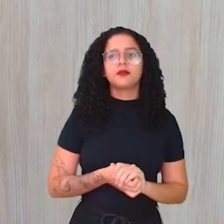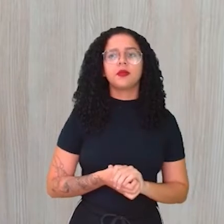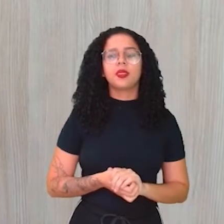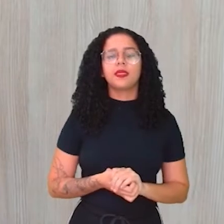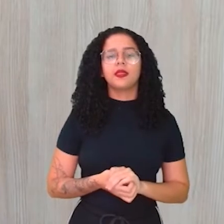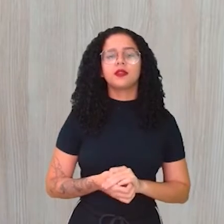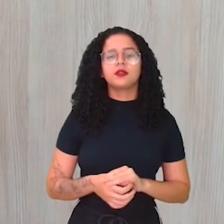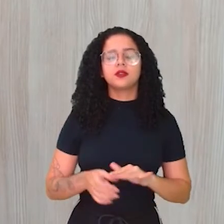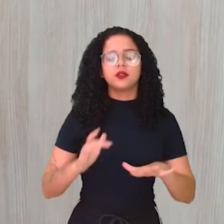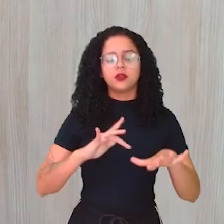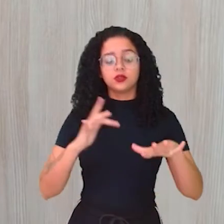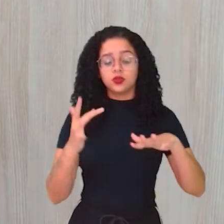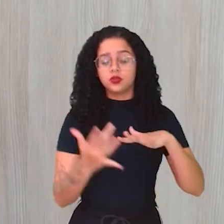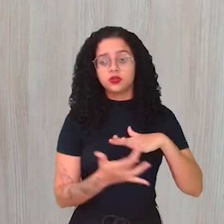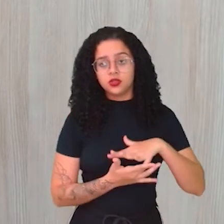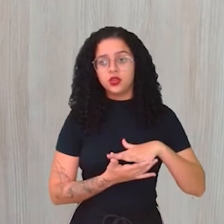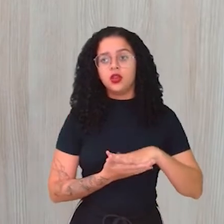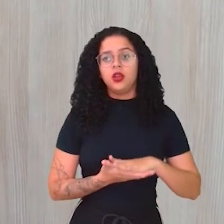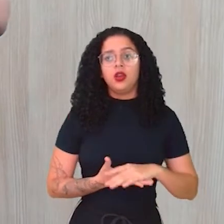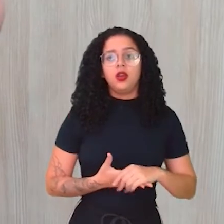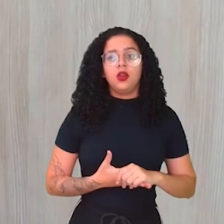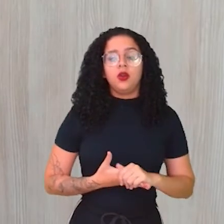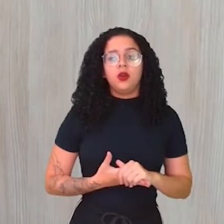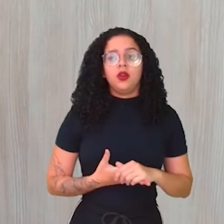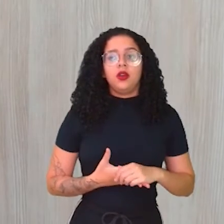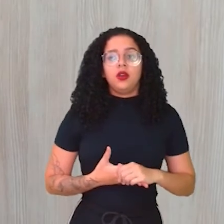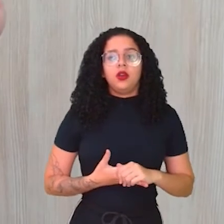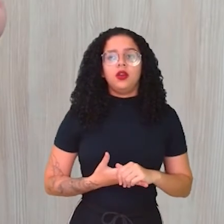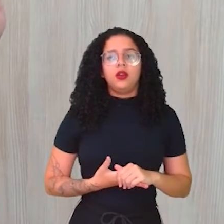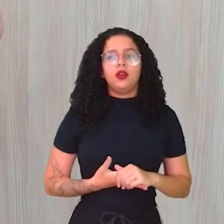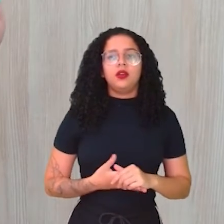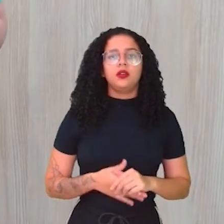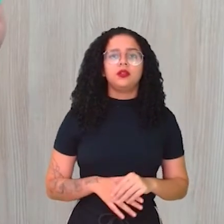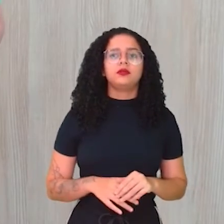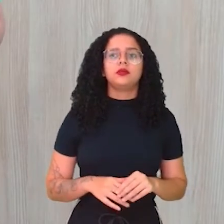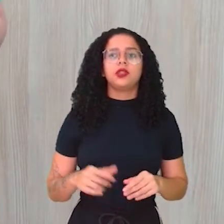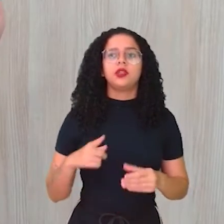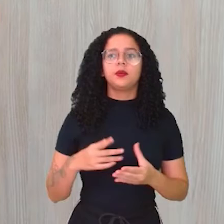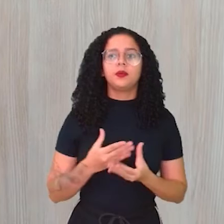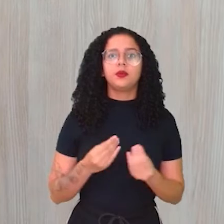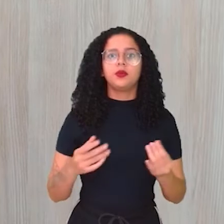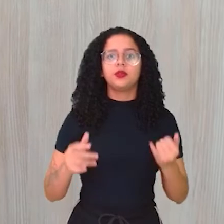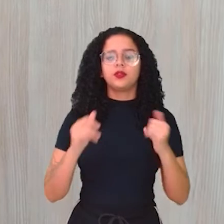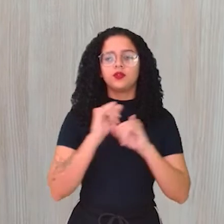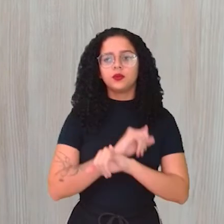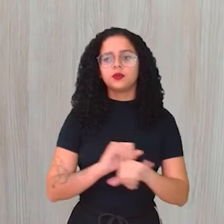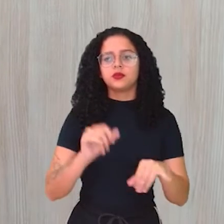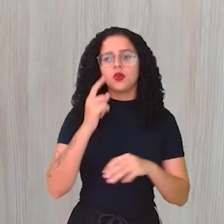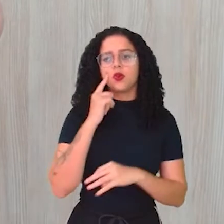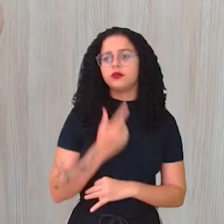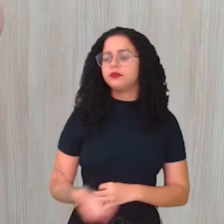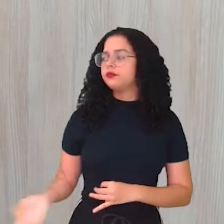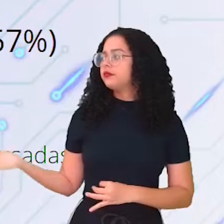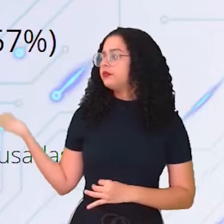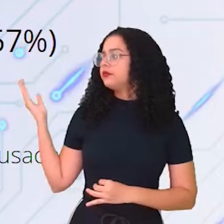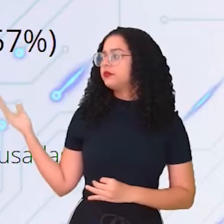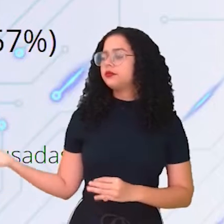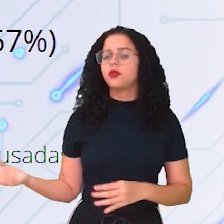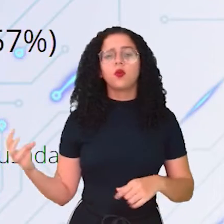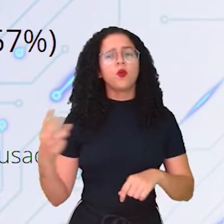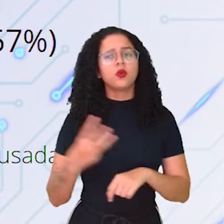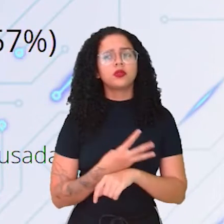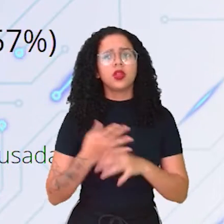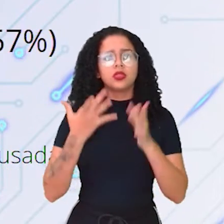a maior disseminadora, digamos assim, de informações, Tiago. E olha lá para o WhatsApp. Chamou